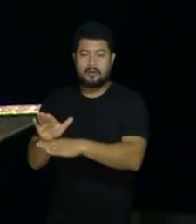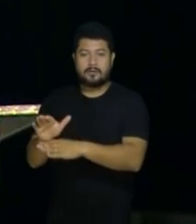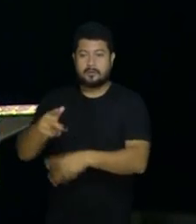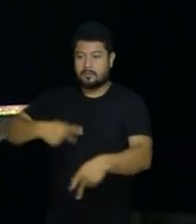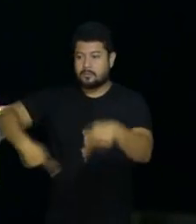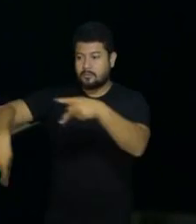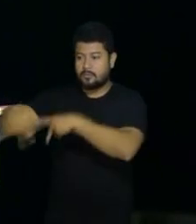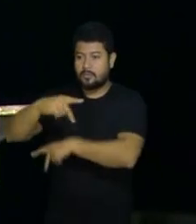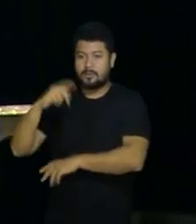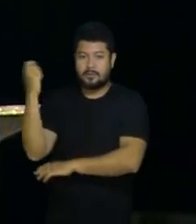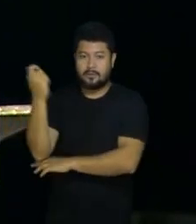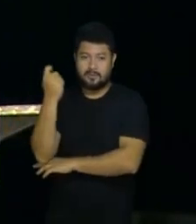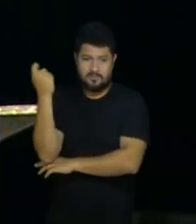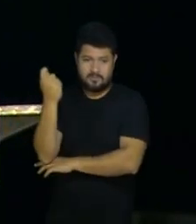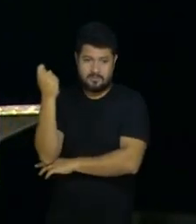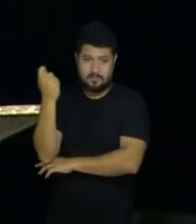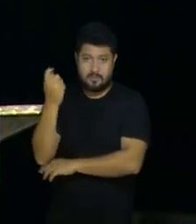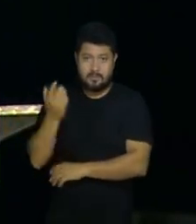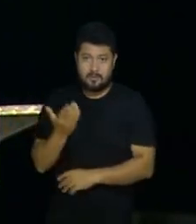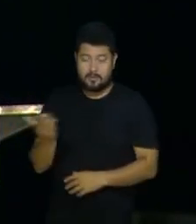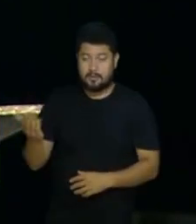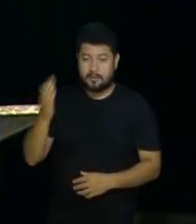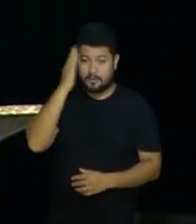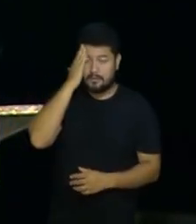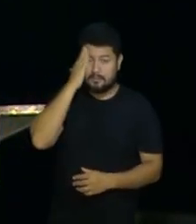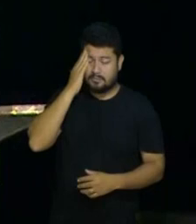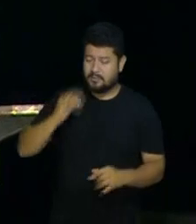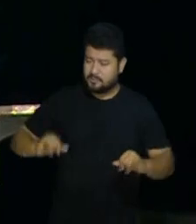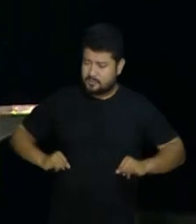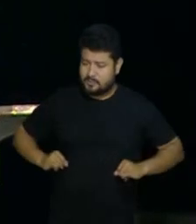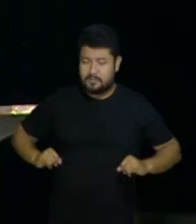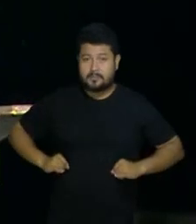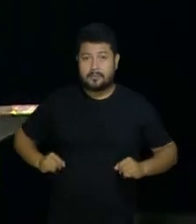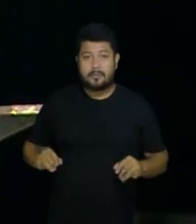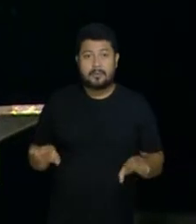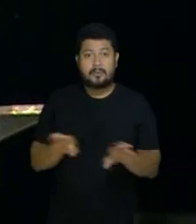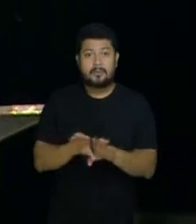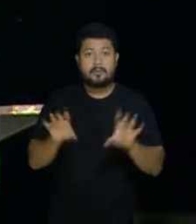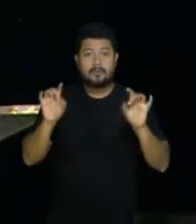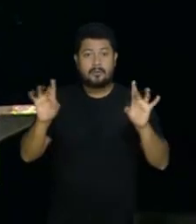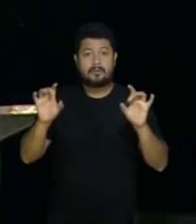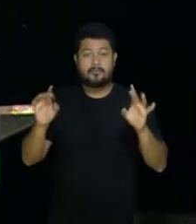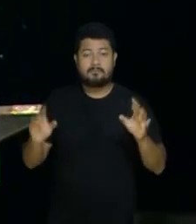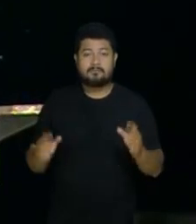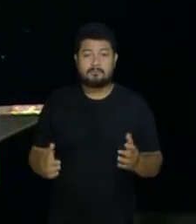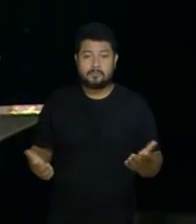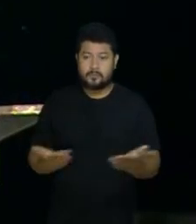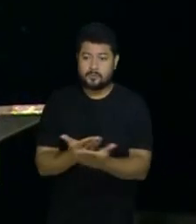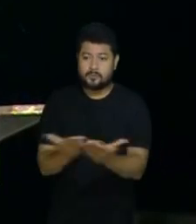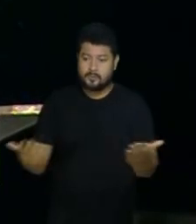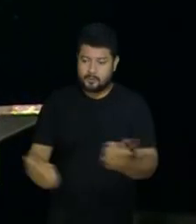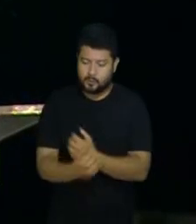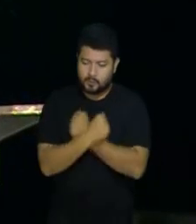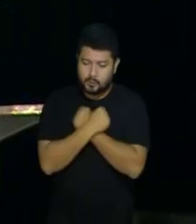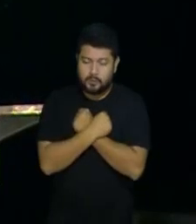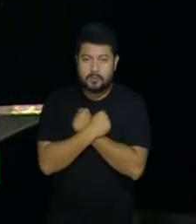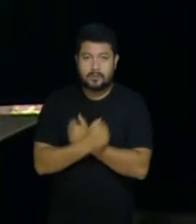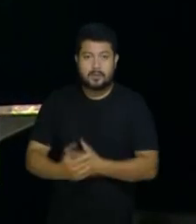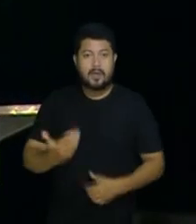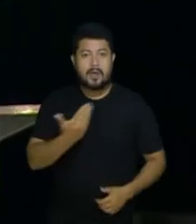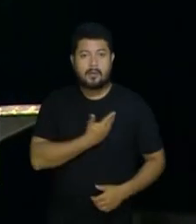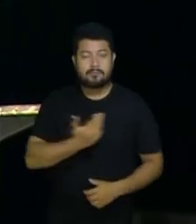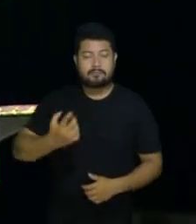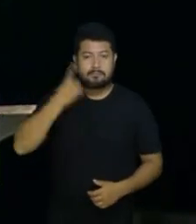de dor e também, de forma muito especial, abraçar aos nossos colegas deputados e deputadas que